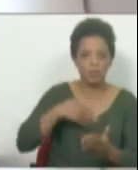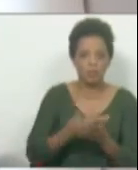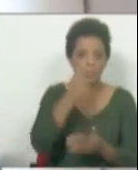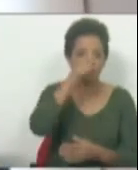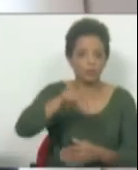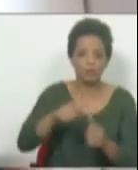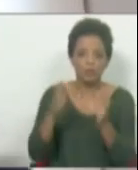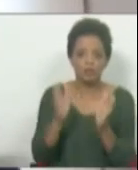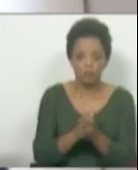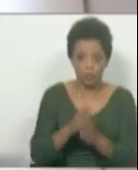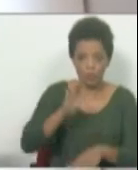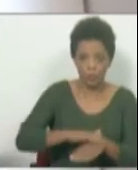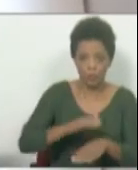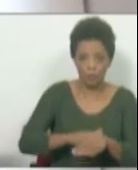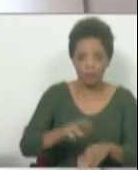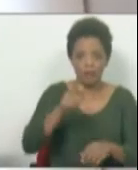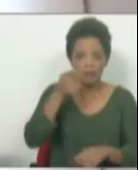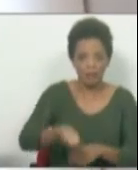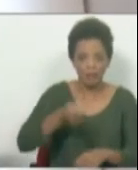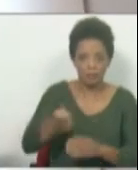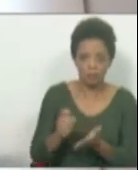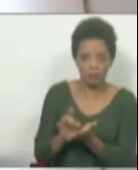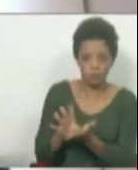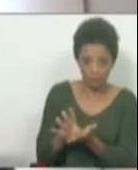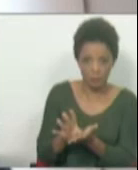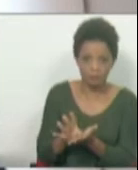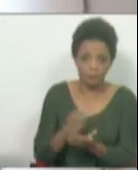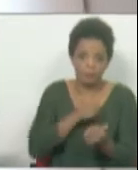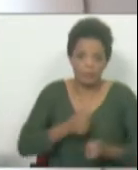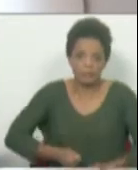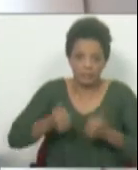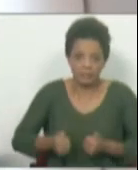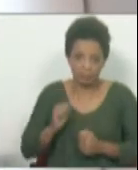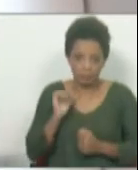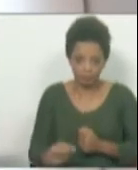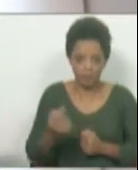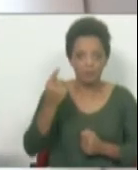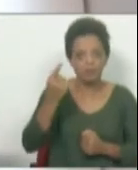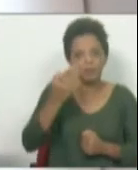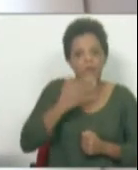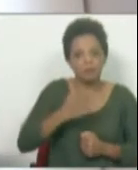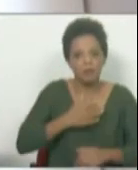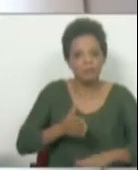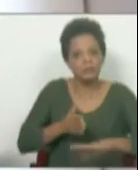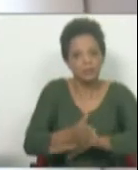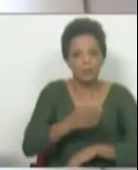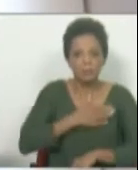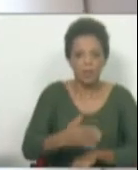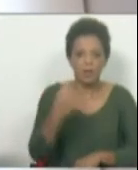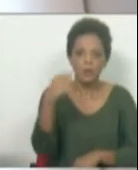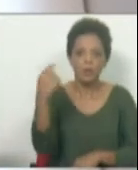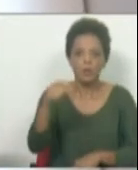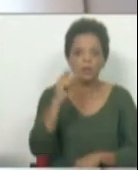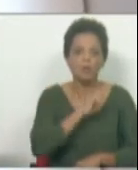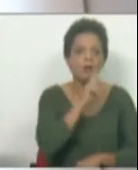toda a gente que foi expulsa pelo aumento das rendas das suas cidades ter acesso a um passe único para